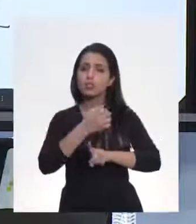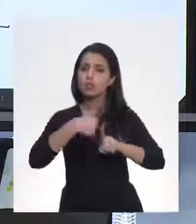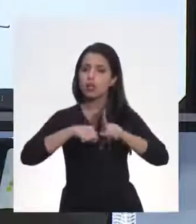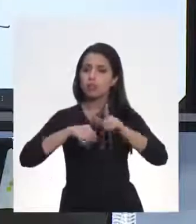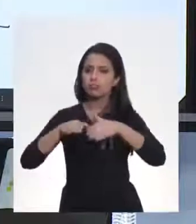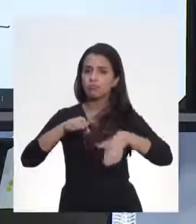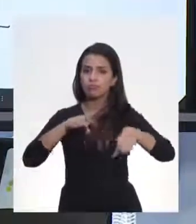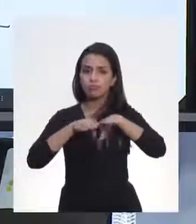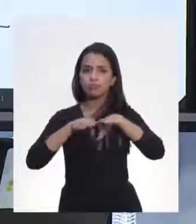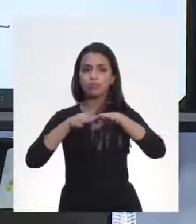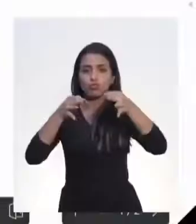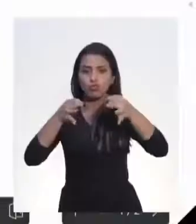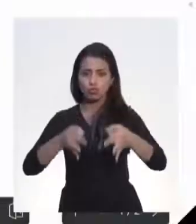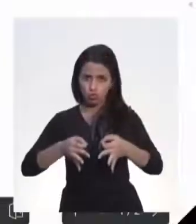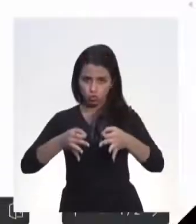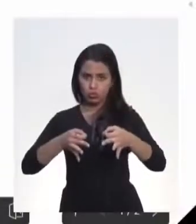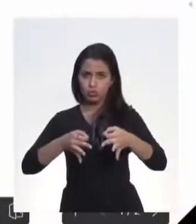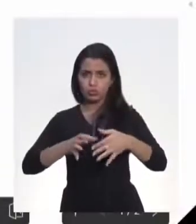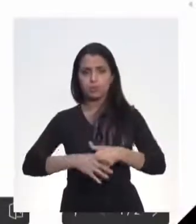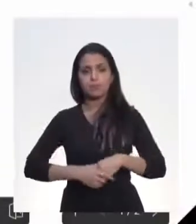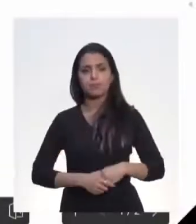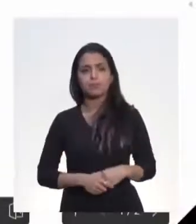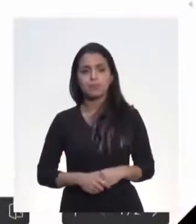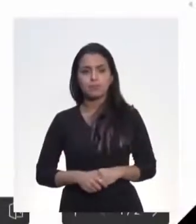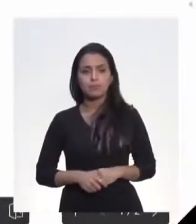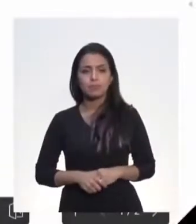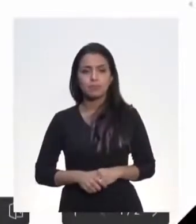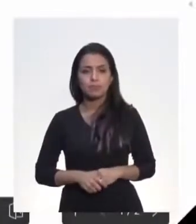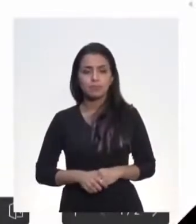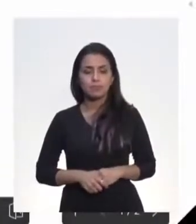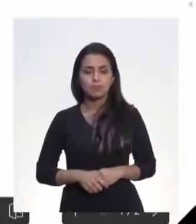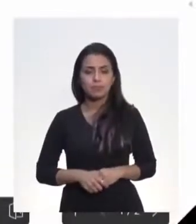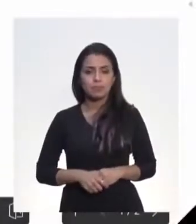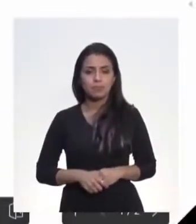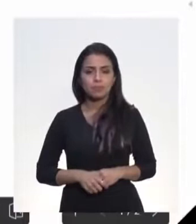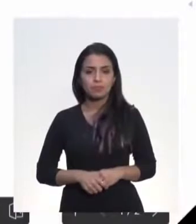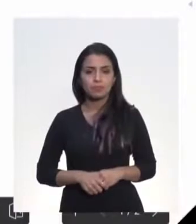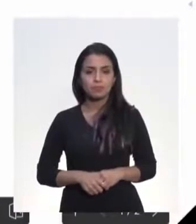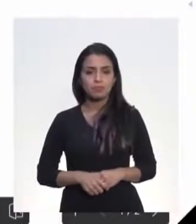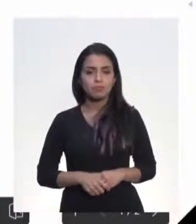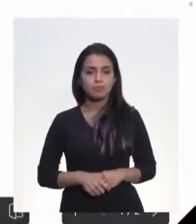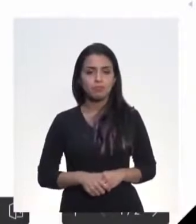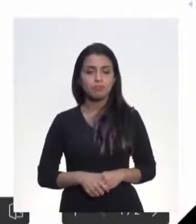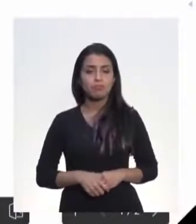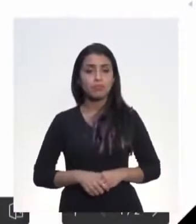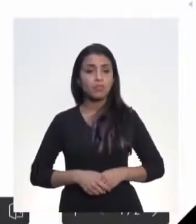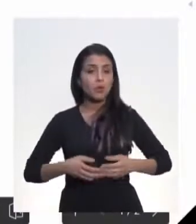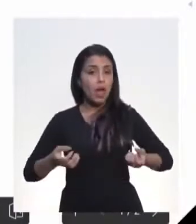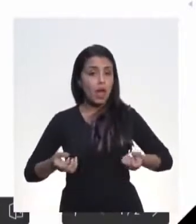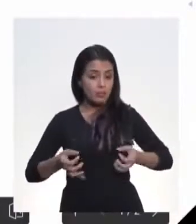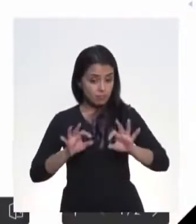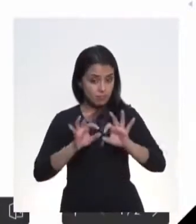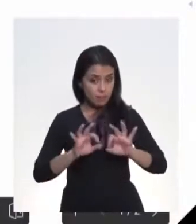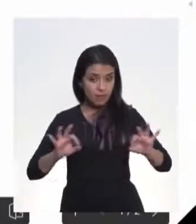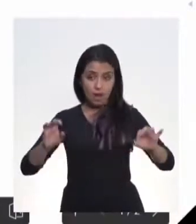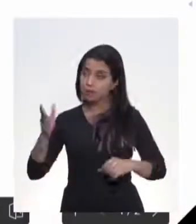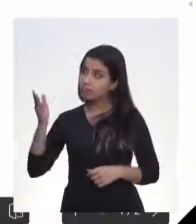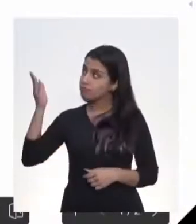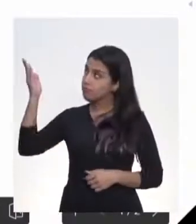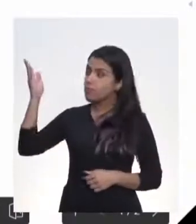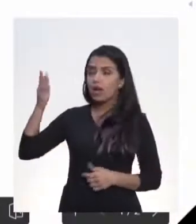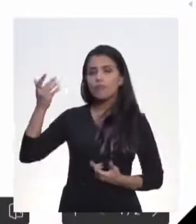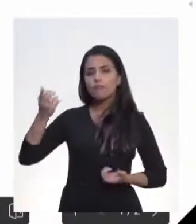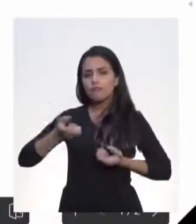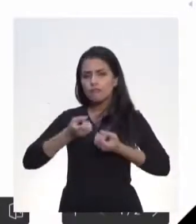uma sociedade mais justa e igualitária. Qual é a informação principal que eu estou